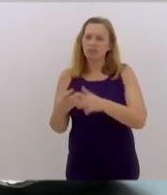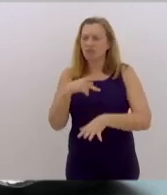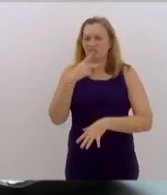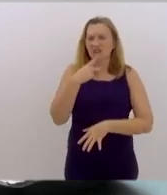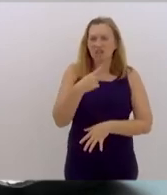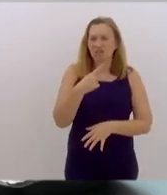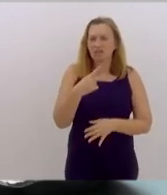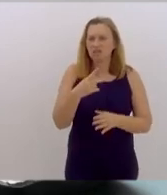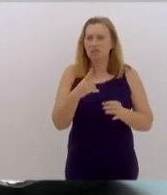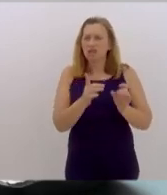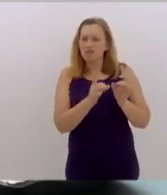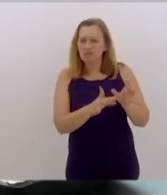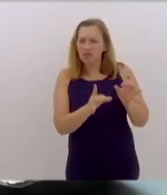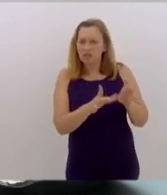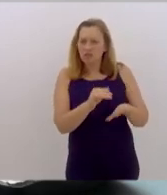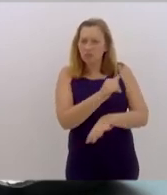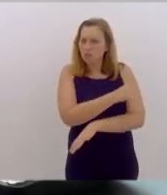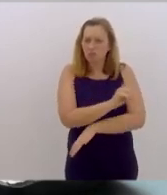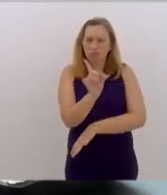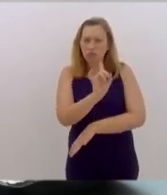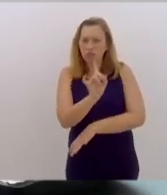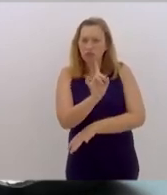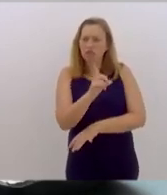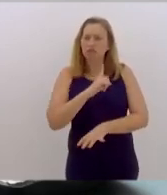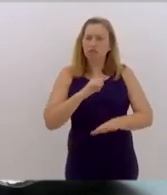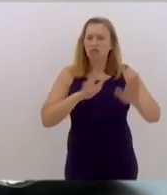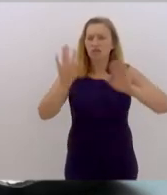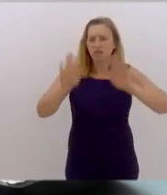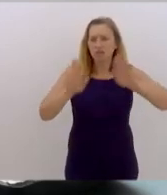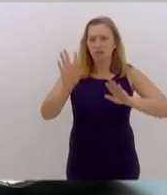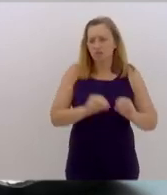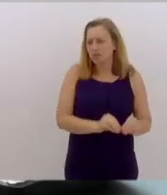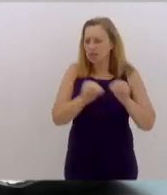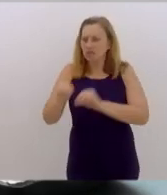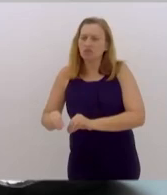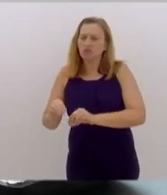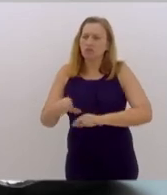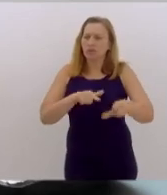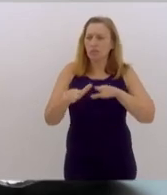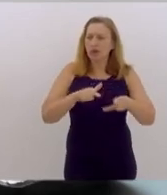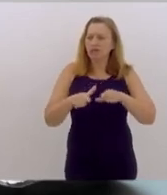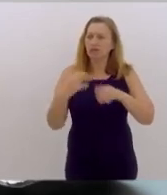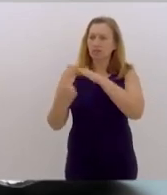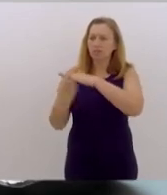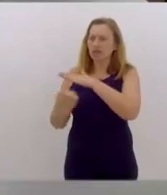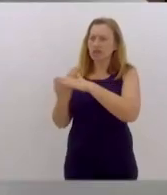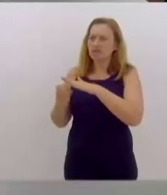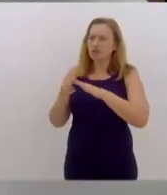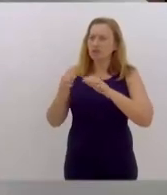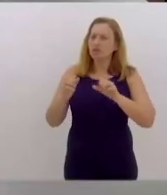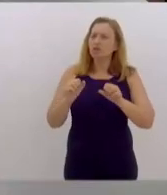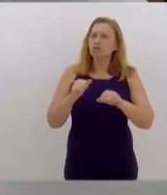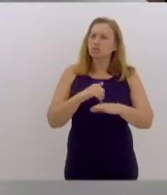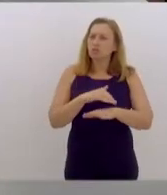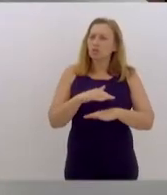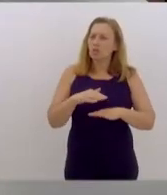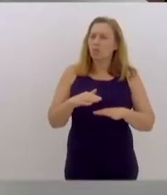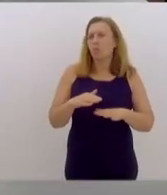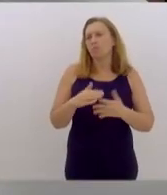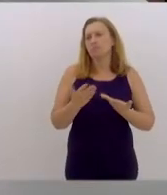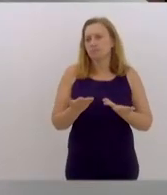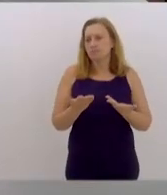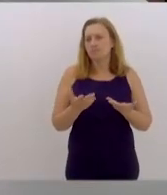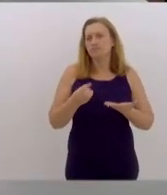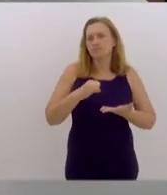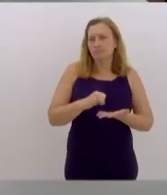não tá falando que o privatização no Rio de Janeiro se houve uma licitação para transferir operação de serviço para a concessionária Sim mas hoje é um texto no Brasil era depois vai